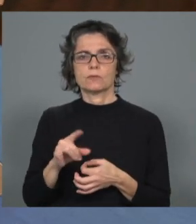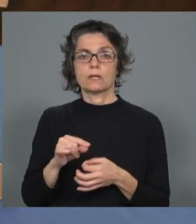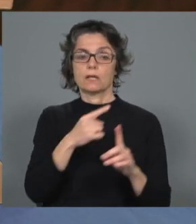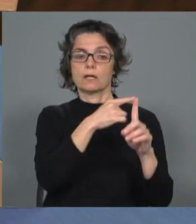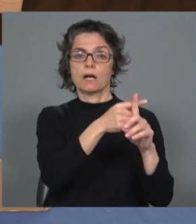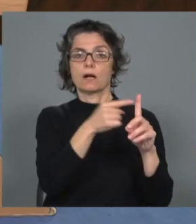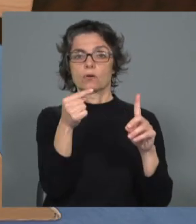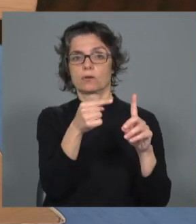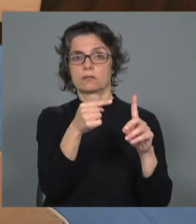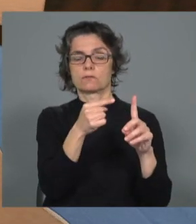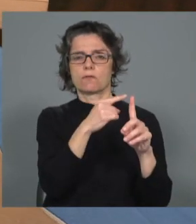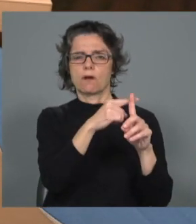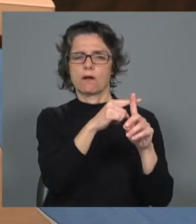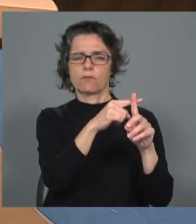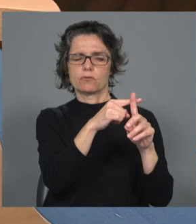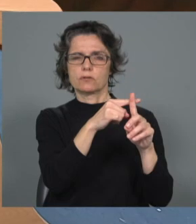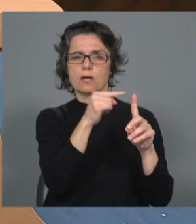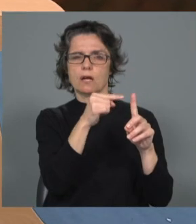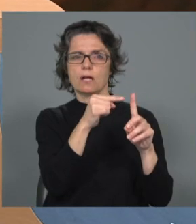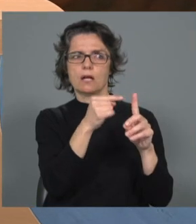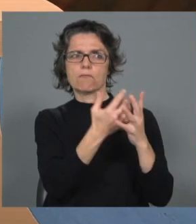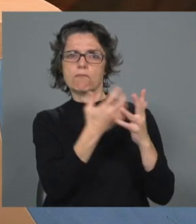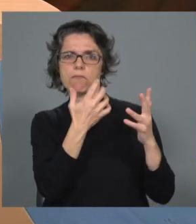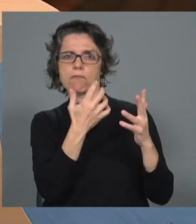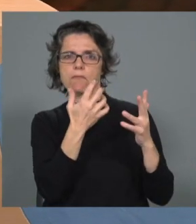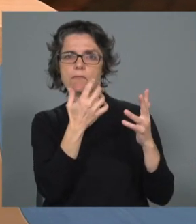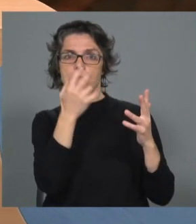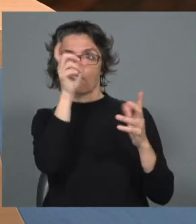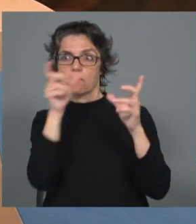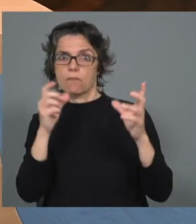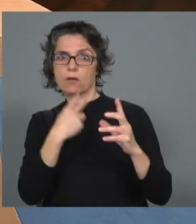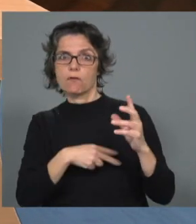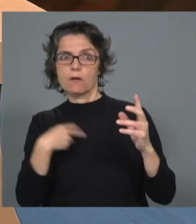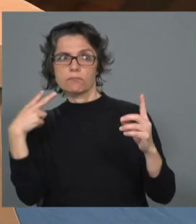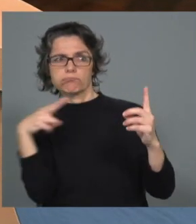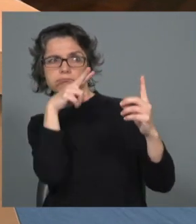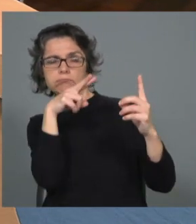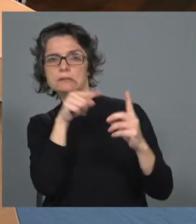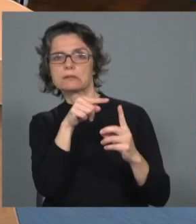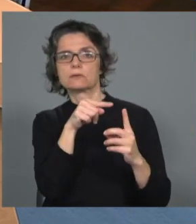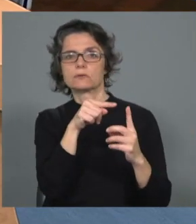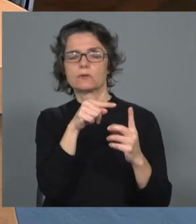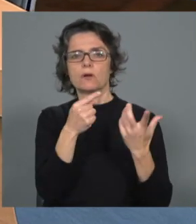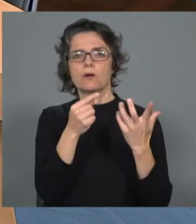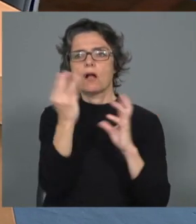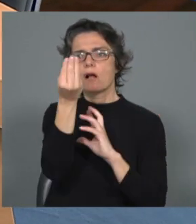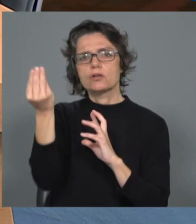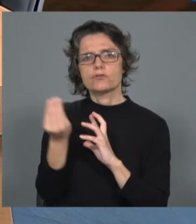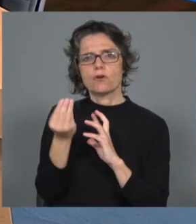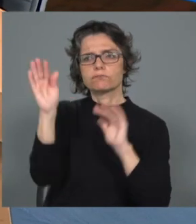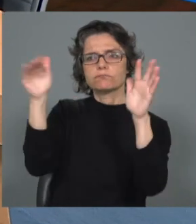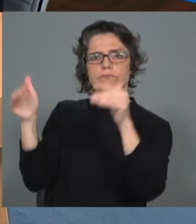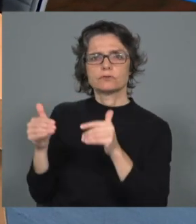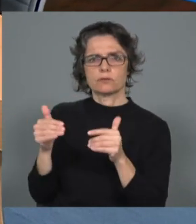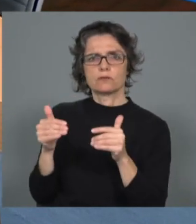cruz, símbolo por excelência dos cristãos, soube transmitir a todos os jovens, mesmo em ambientes onde essa